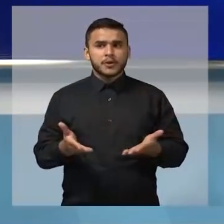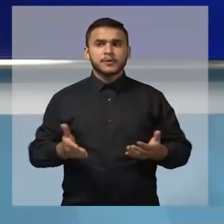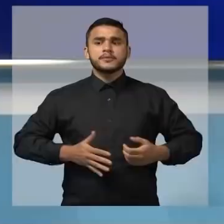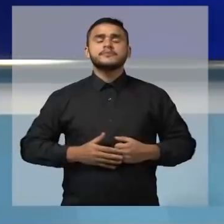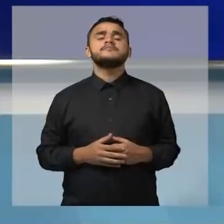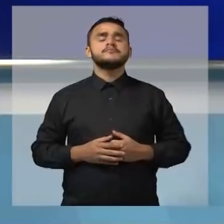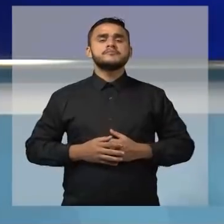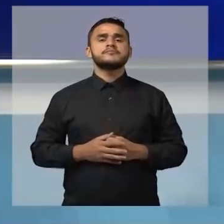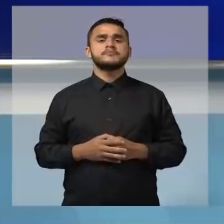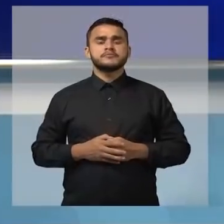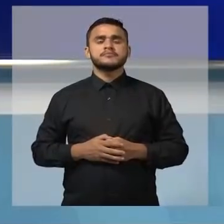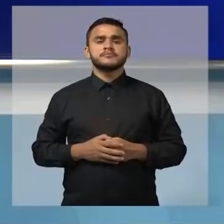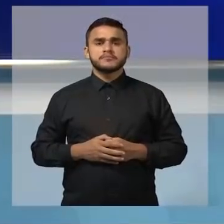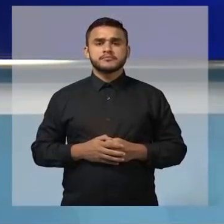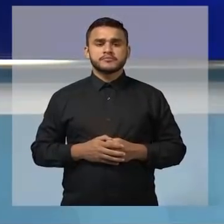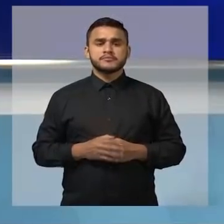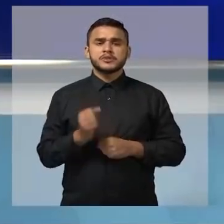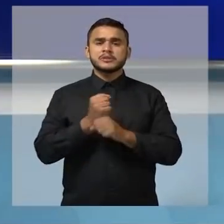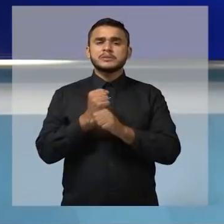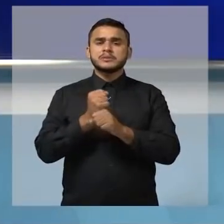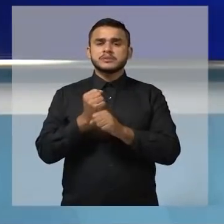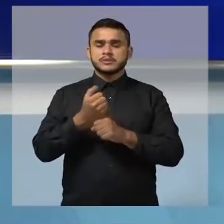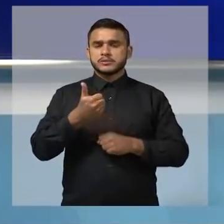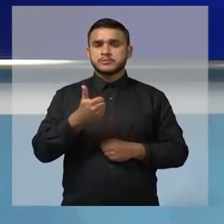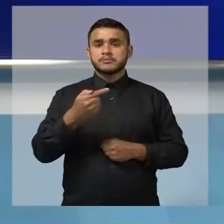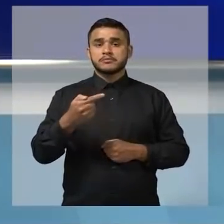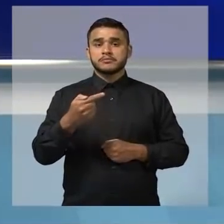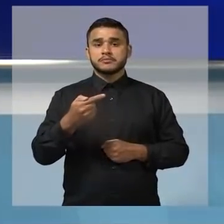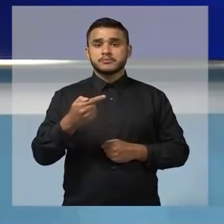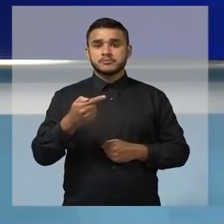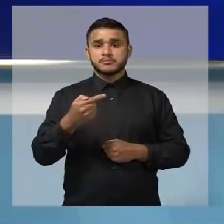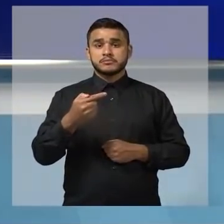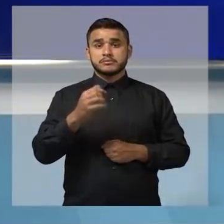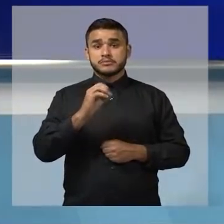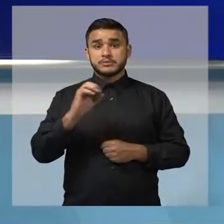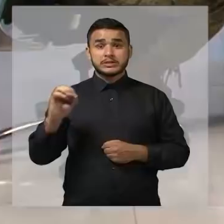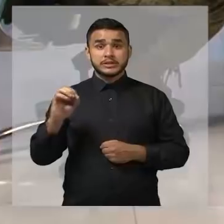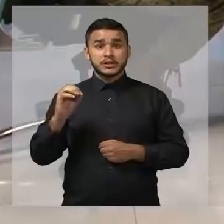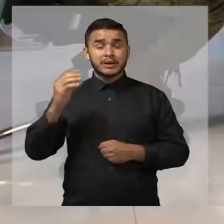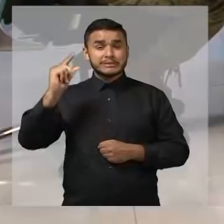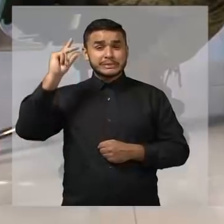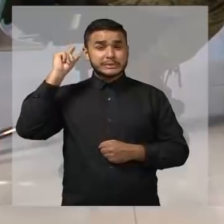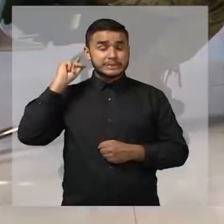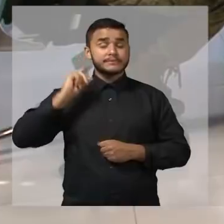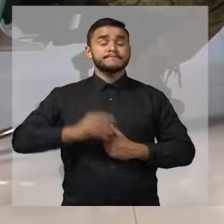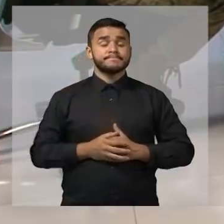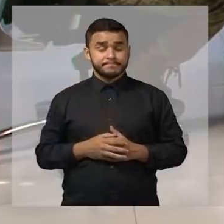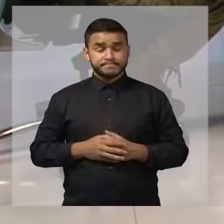escrito em 1700 ainda. Queria saber então, secretário,